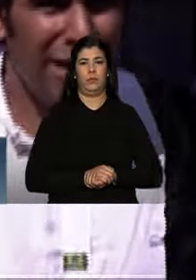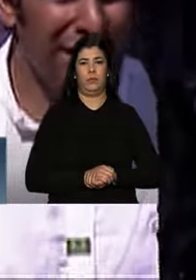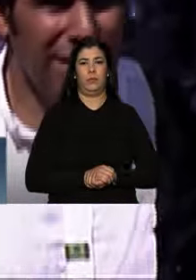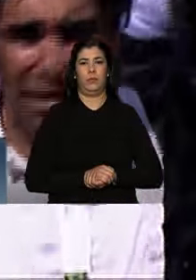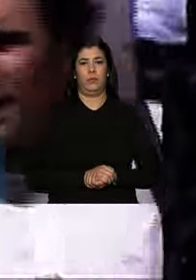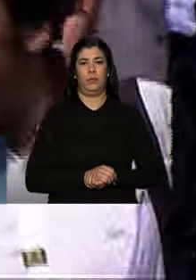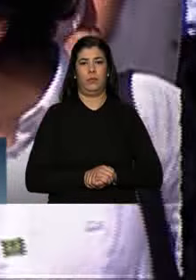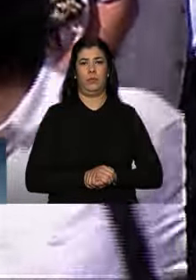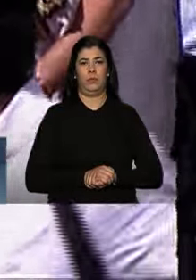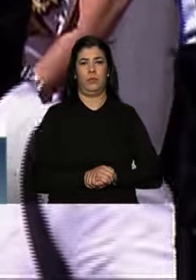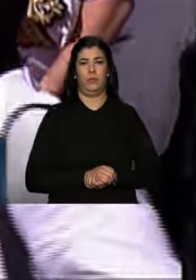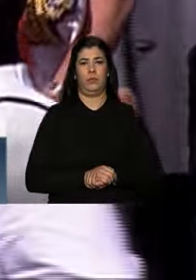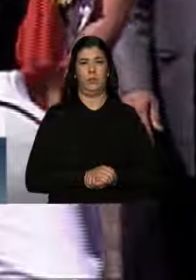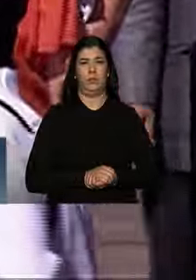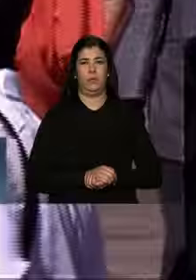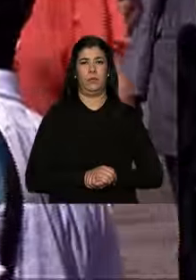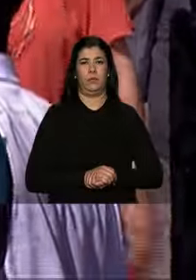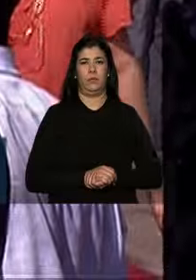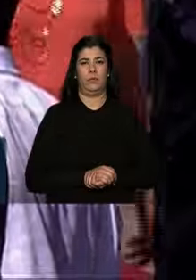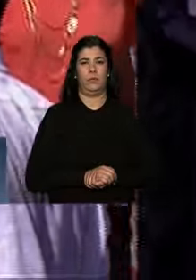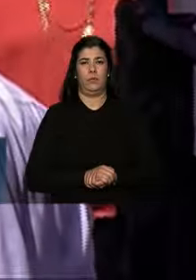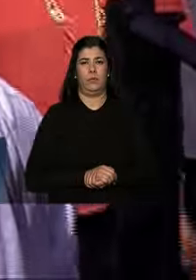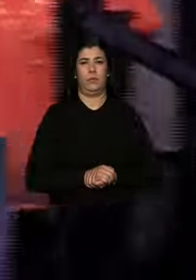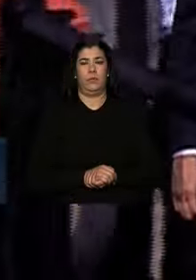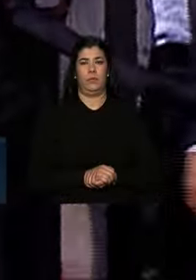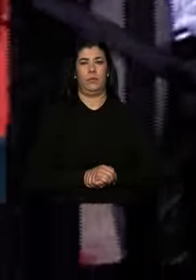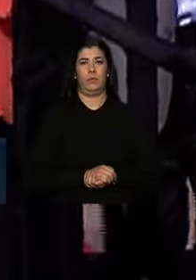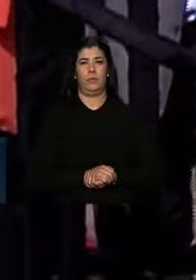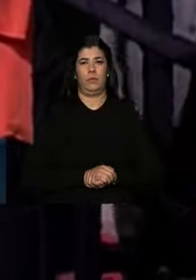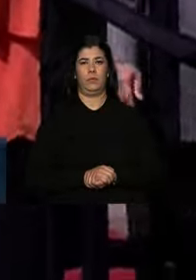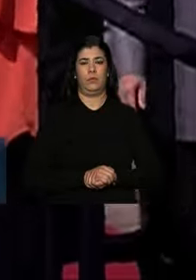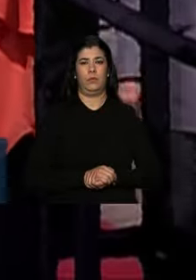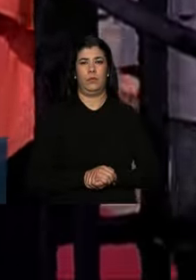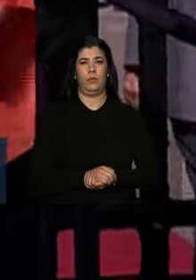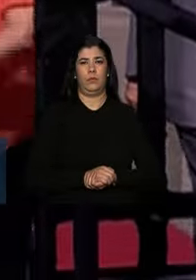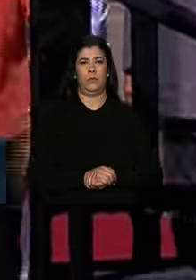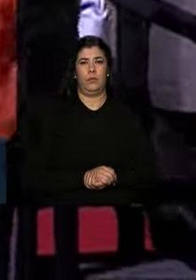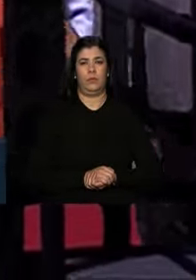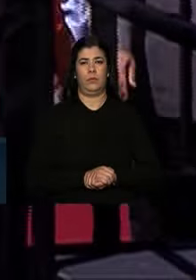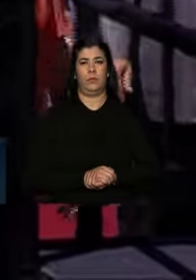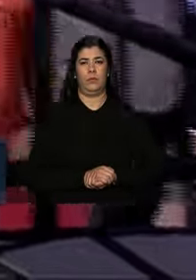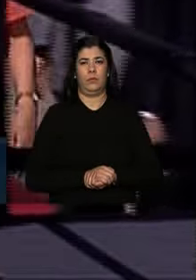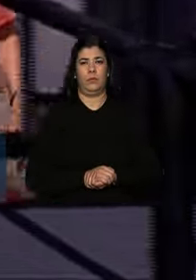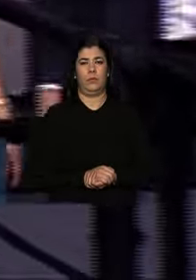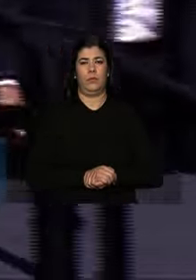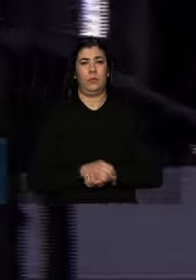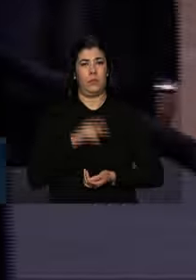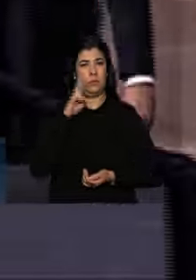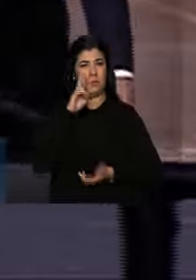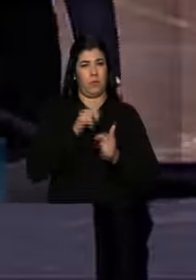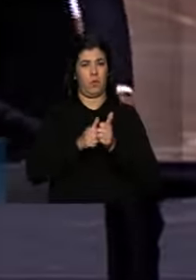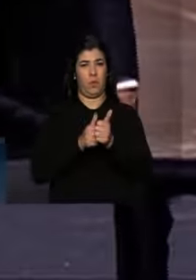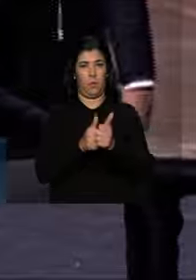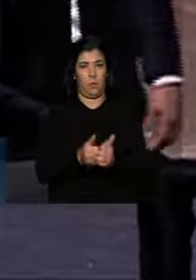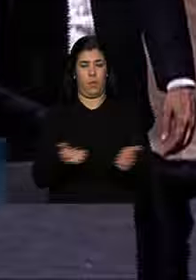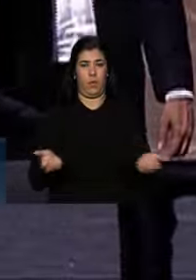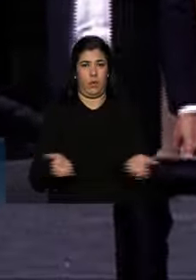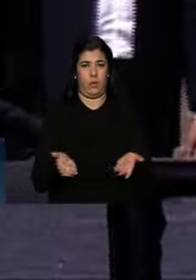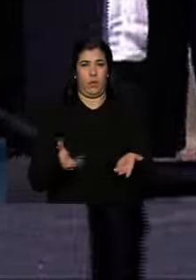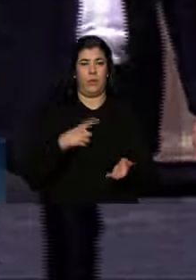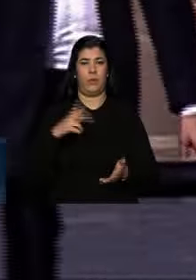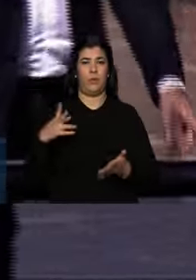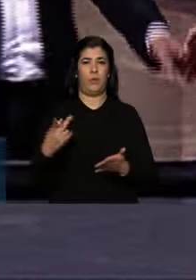Ela aqui, se ela precisar. Nós vamos acompanhar agora, após